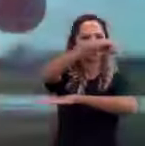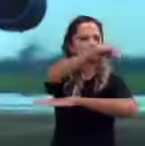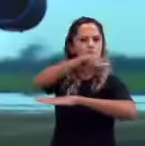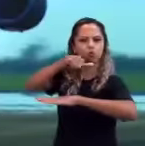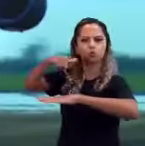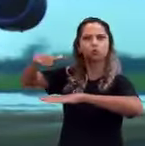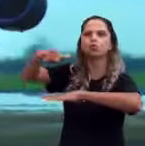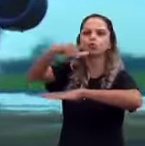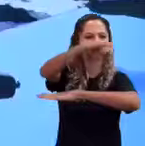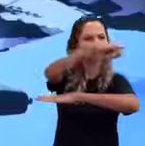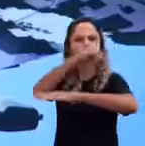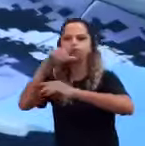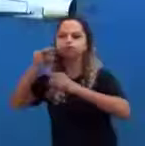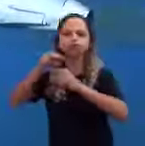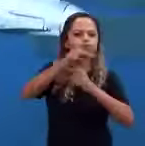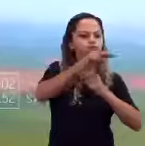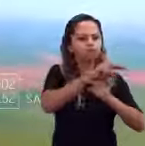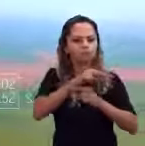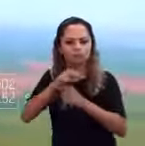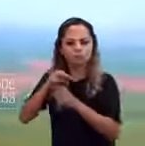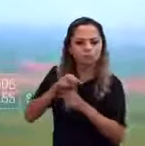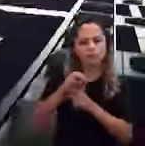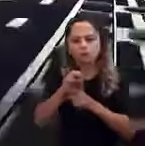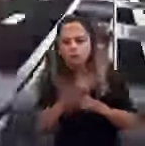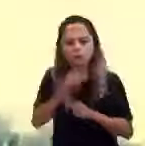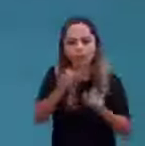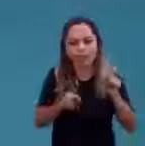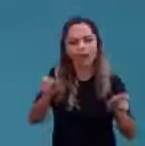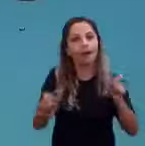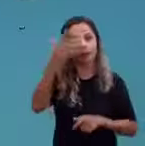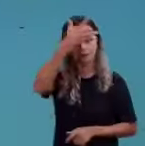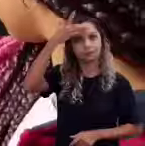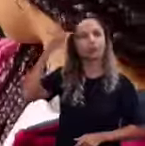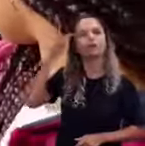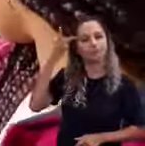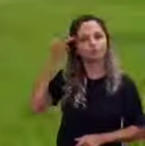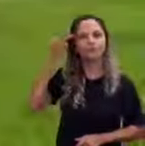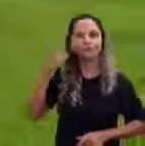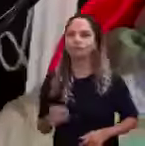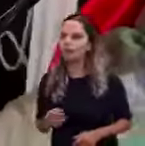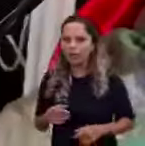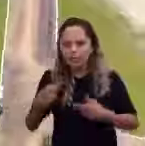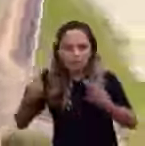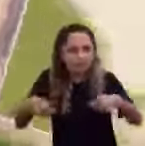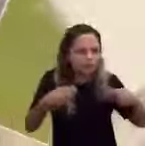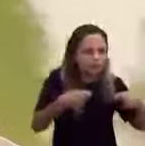Cobrimos com nossas asas uma vasta dimensão, levando apoio e atenção à nossa gente.